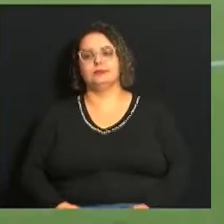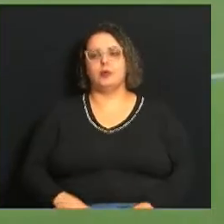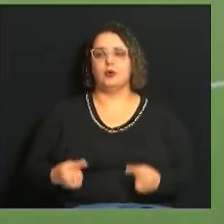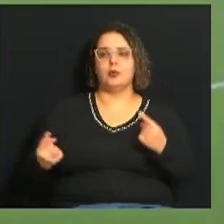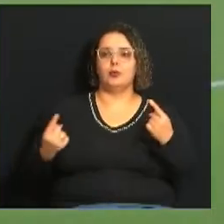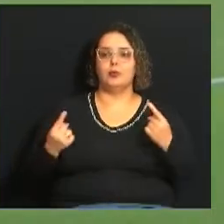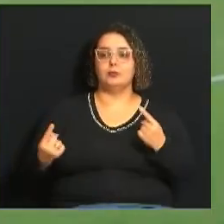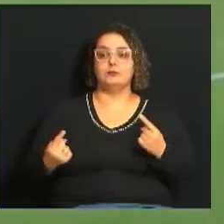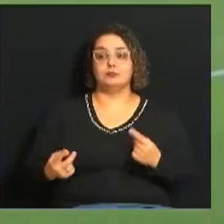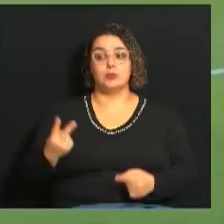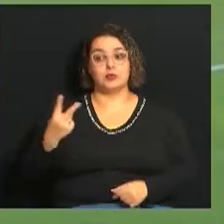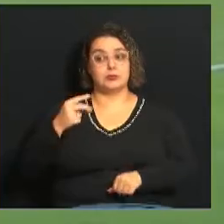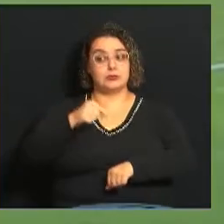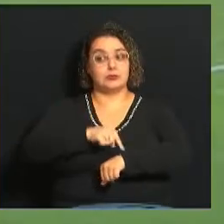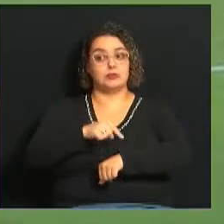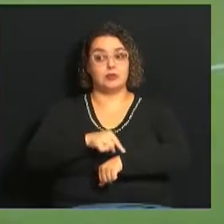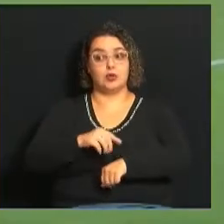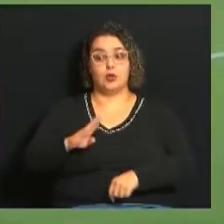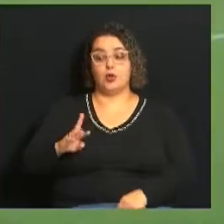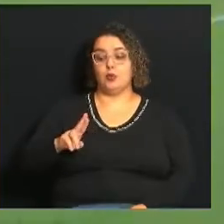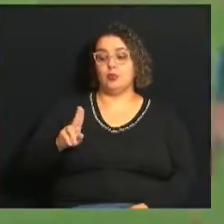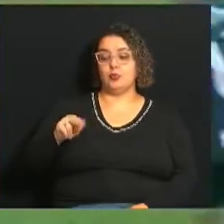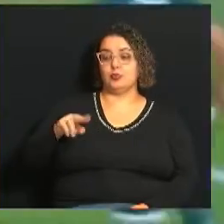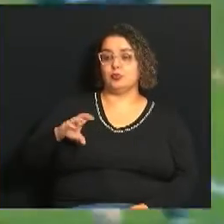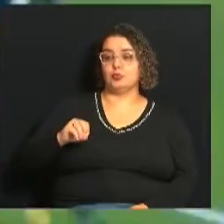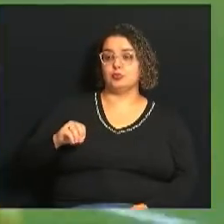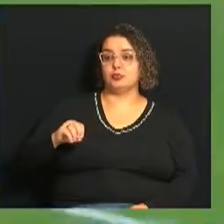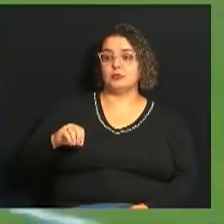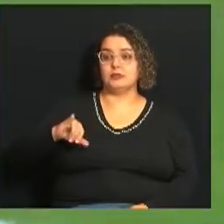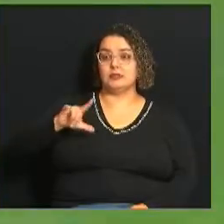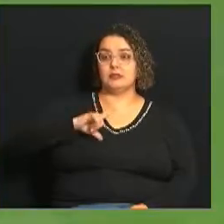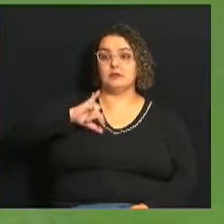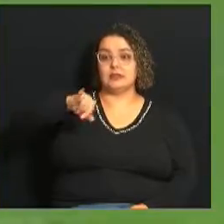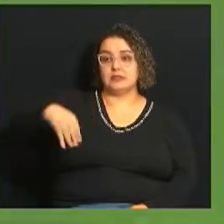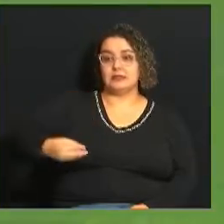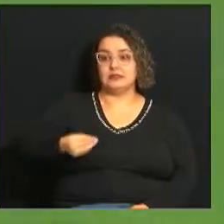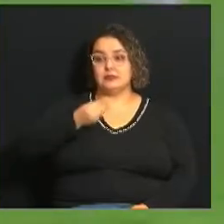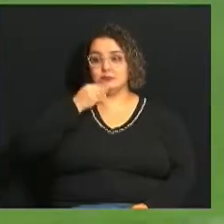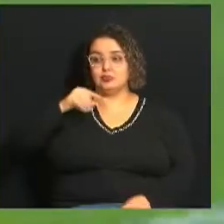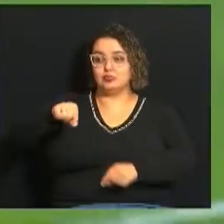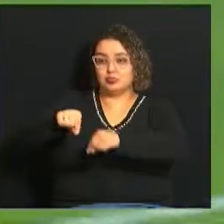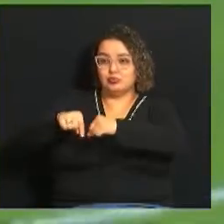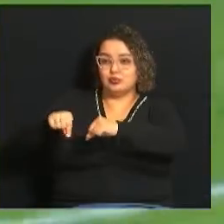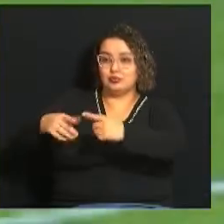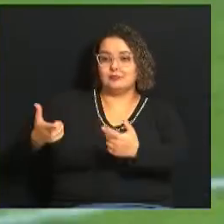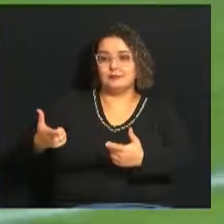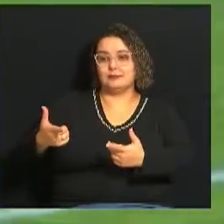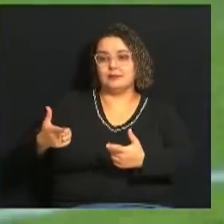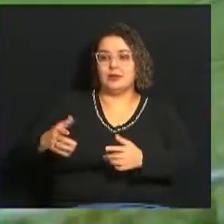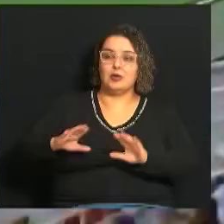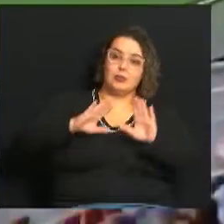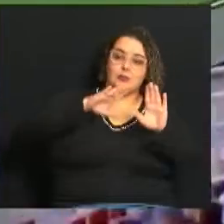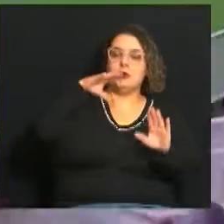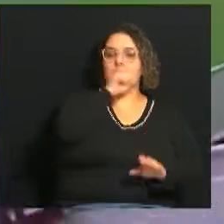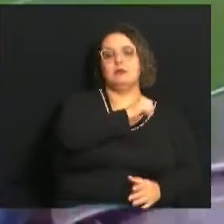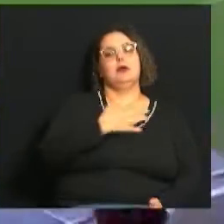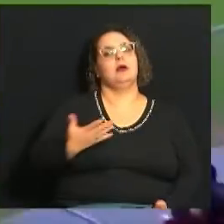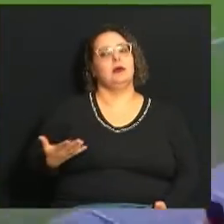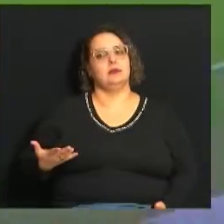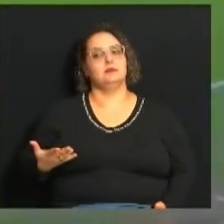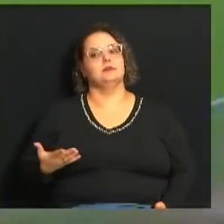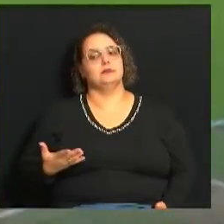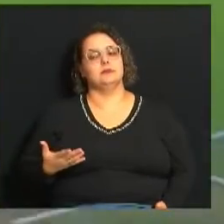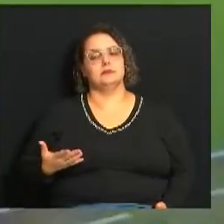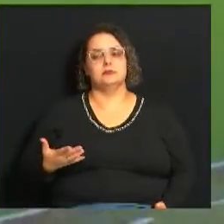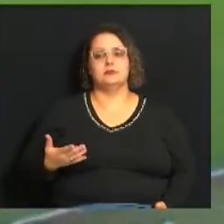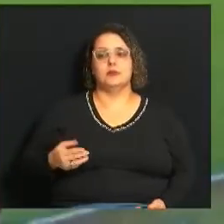No segundo tempo, Bruno José teve essa oportunidade na pequena área, mas o goleiro foi mais rápido. No